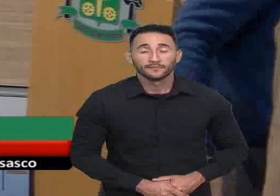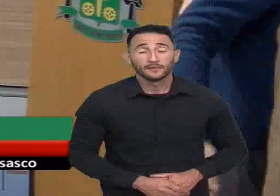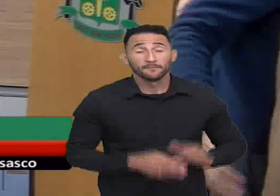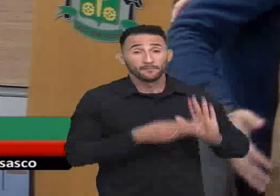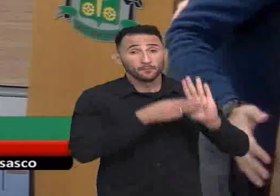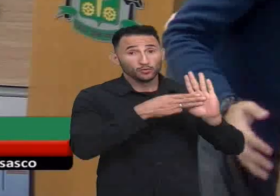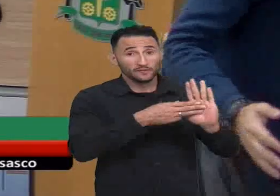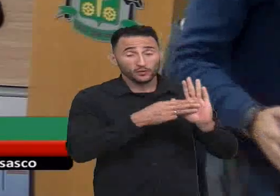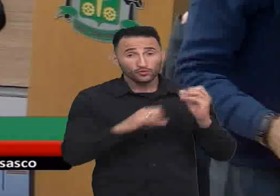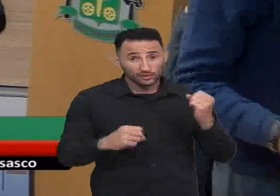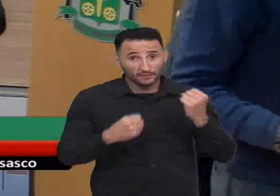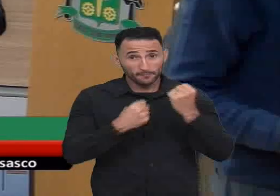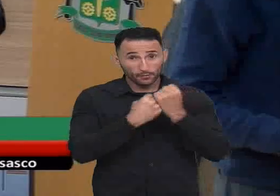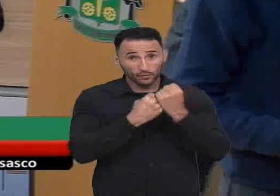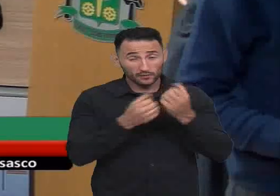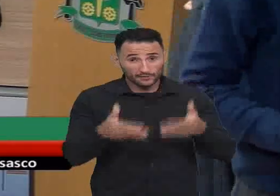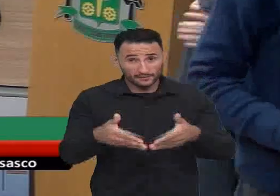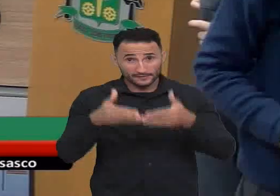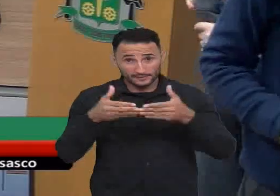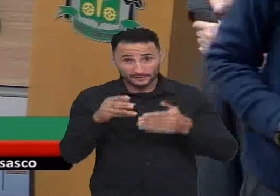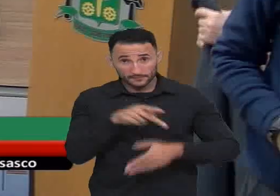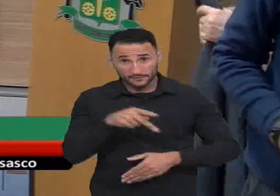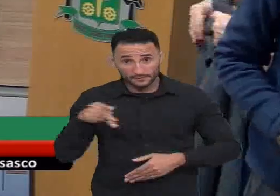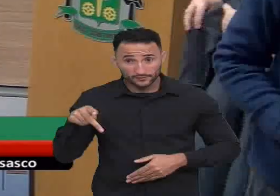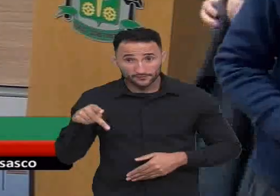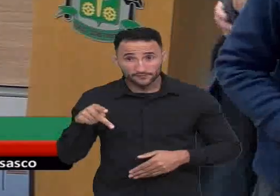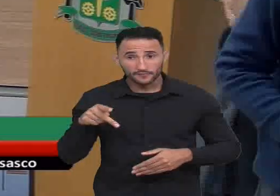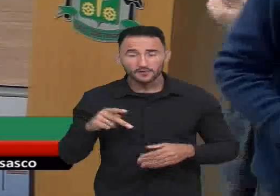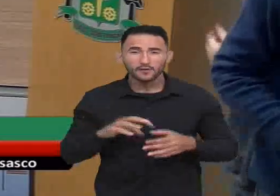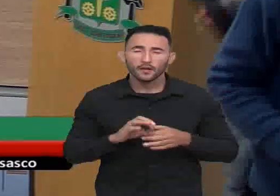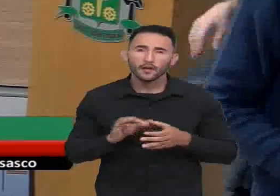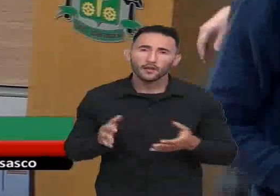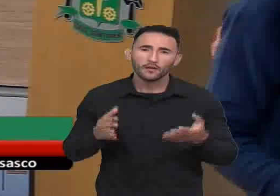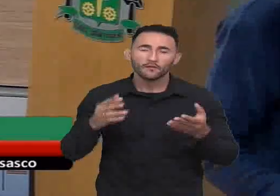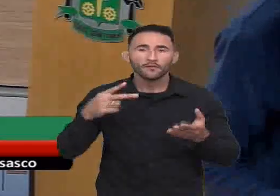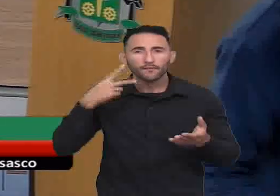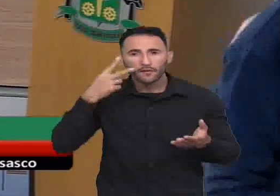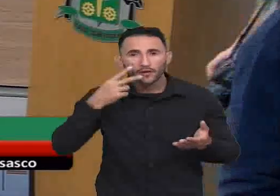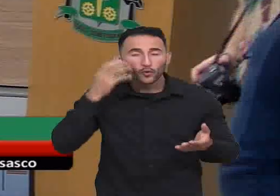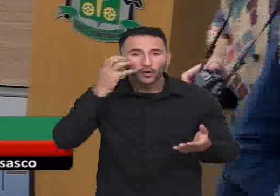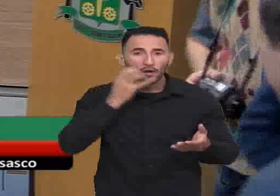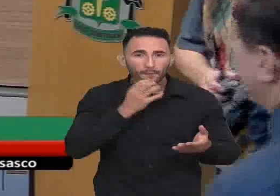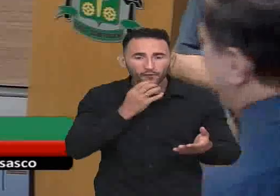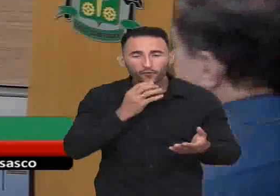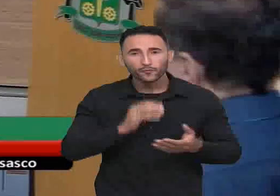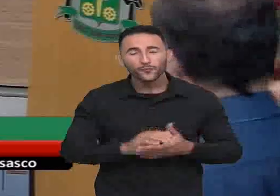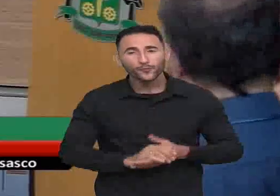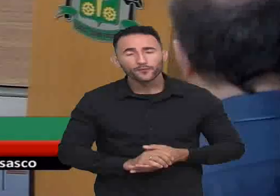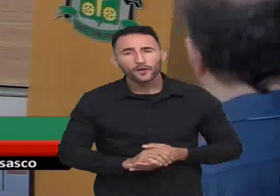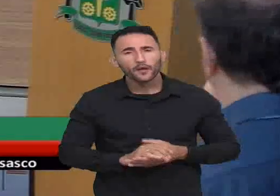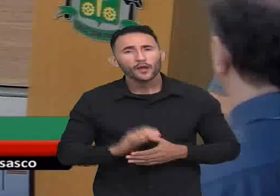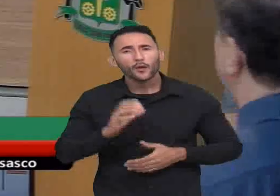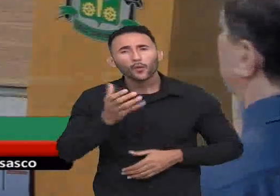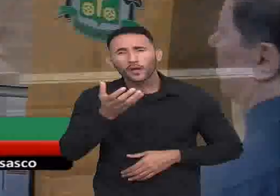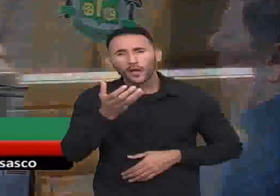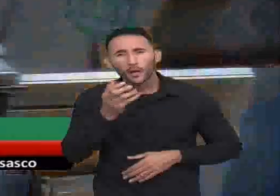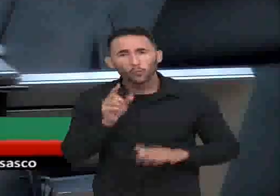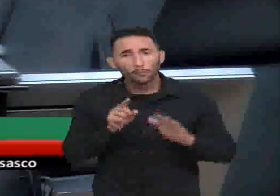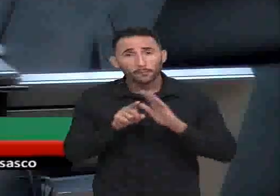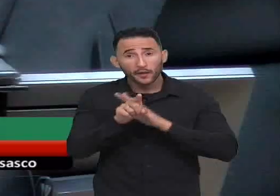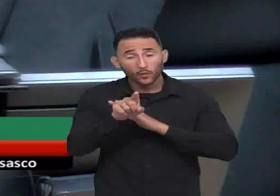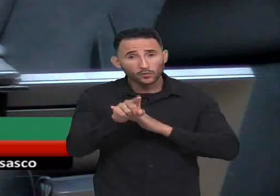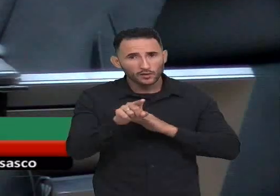Moção de apoio... Questão de ordem, presidente. Questão de ordem, nome do vereador Emerson Zasco. Gostaria de consultar o plenário